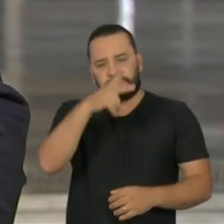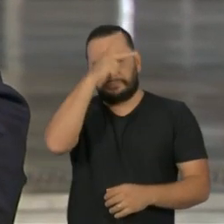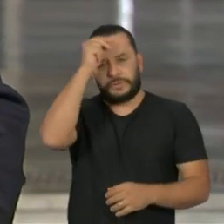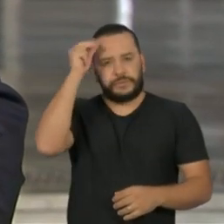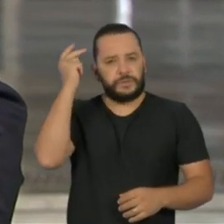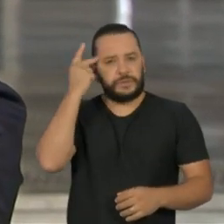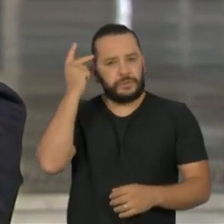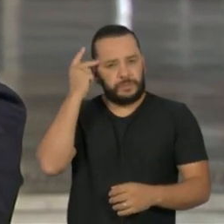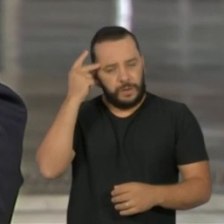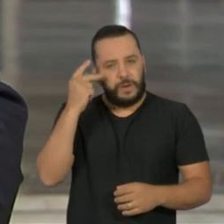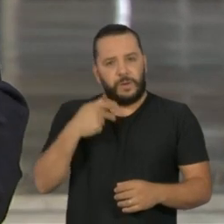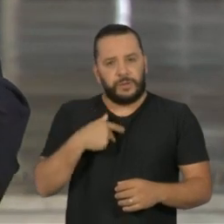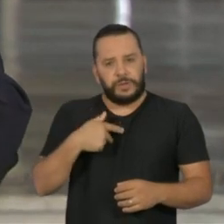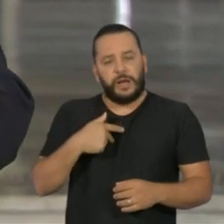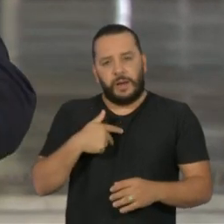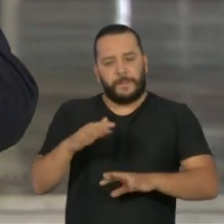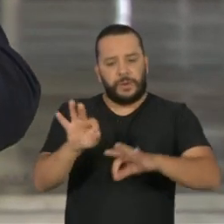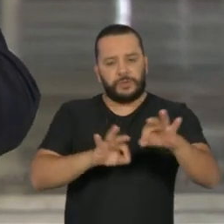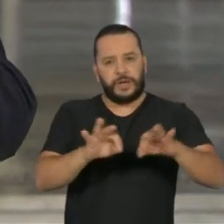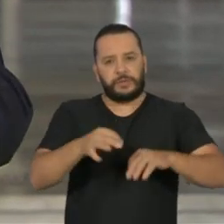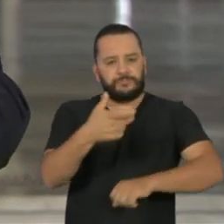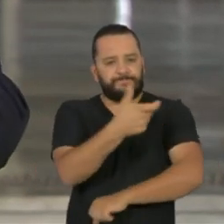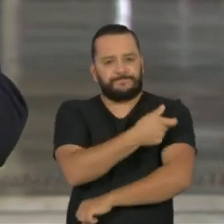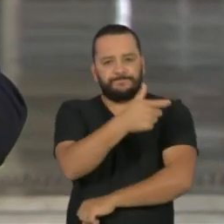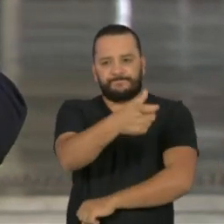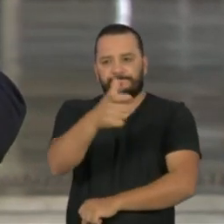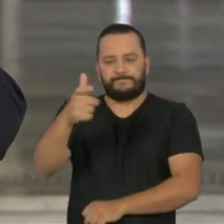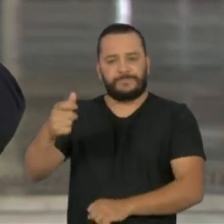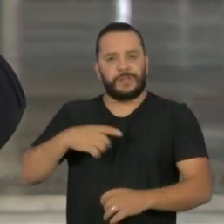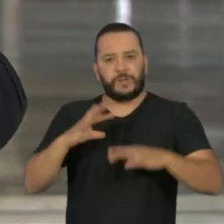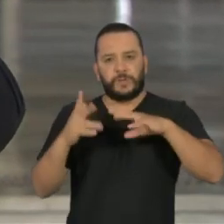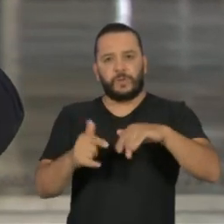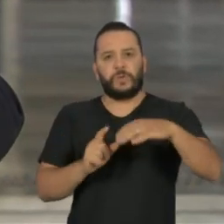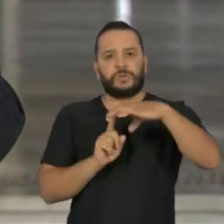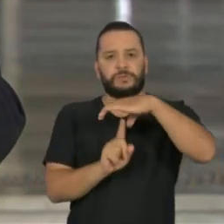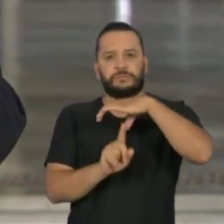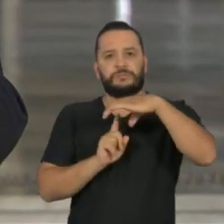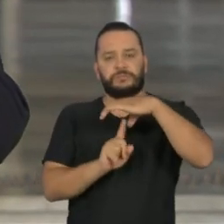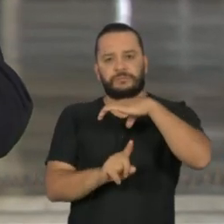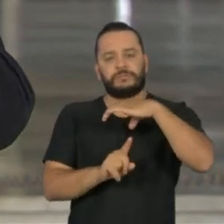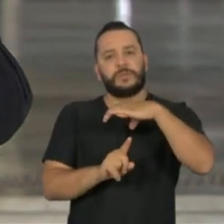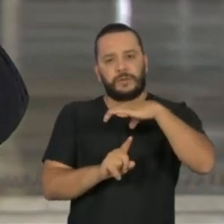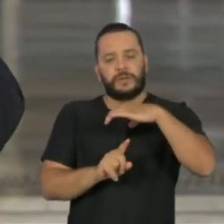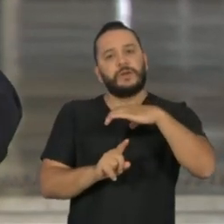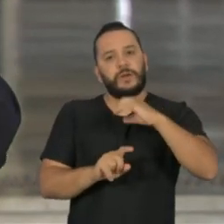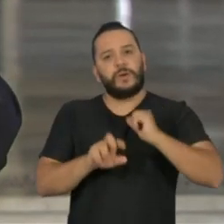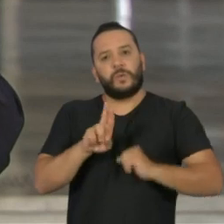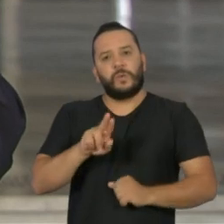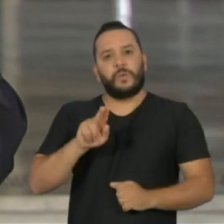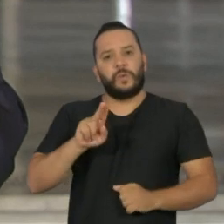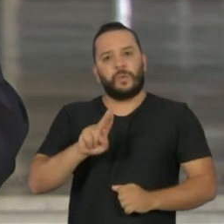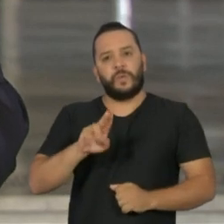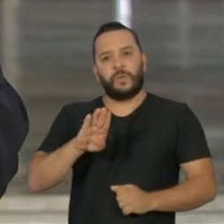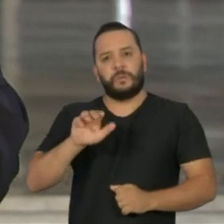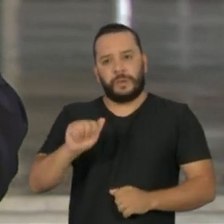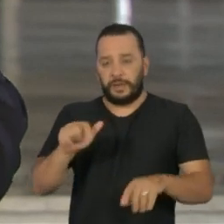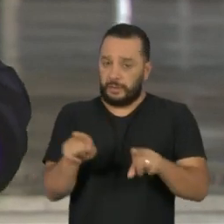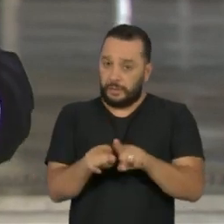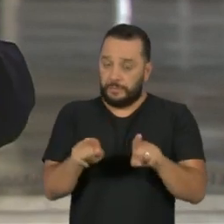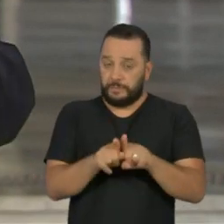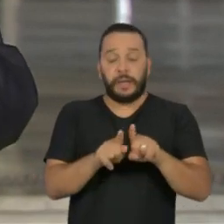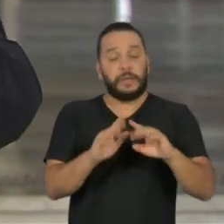São Paulo e em todos os seus postos e em escolas. Está previsto que a gente utilize as escolas